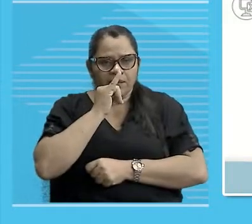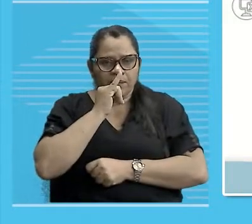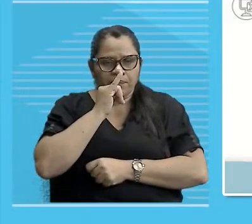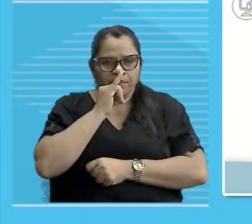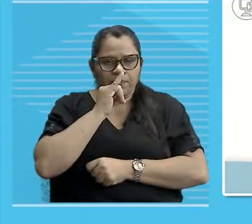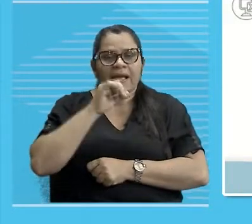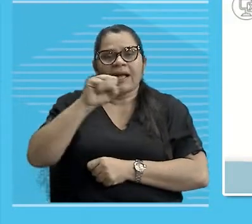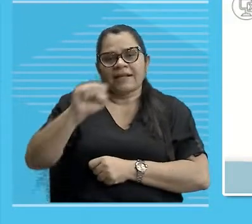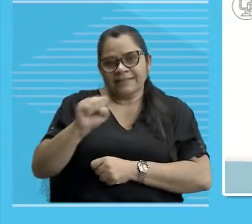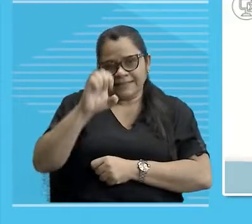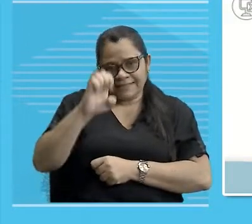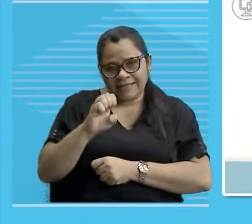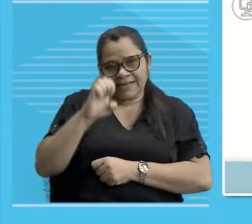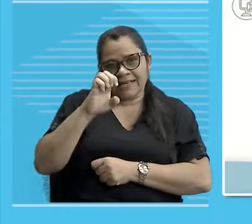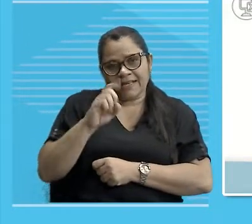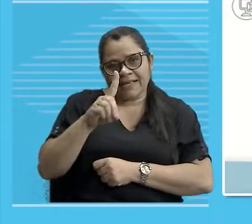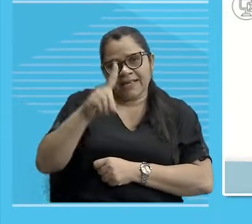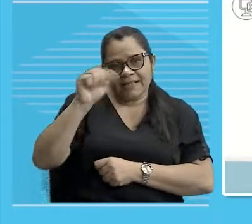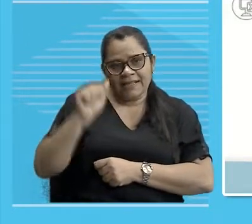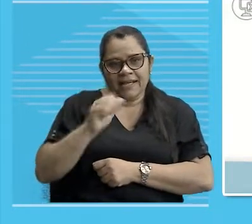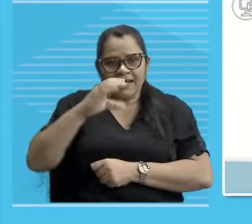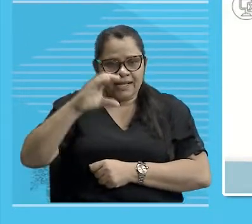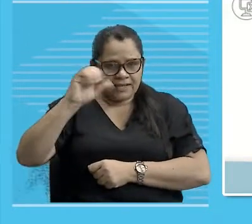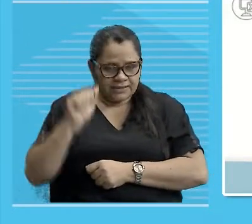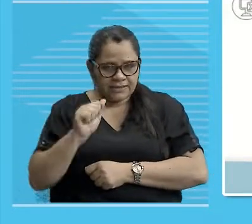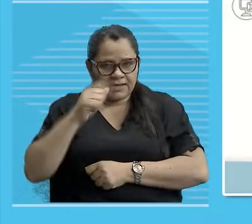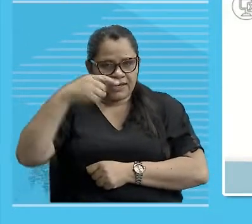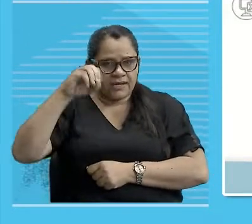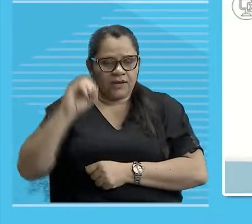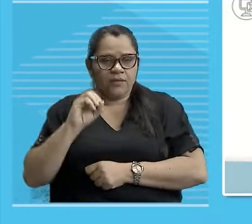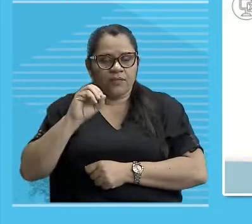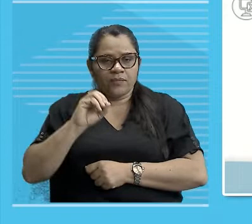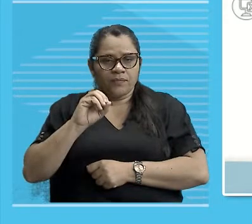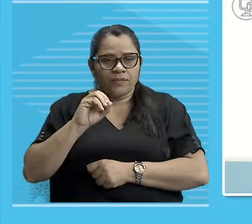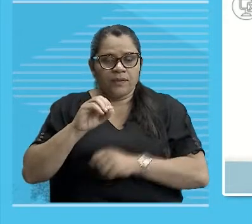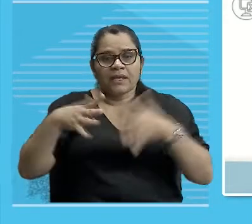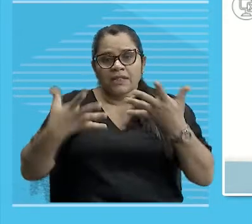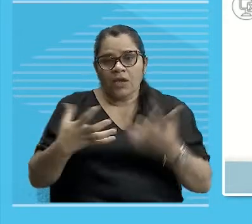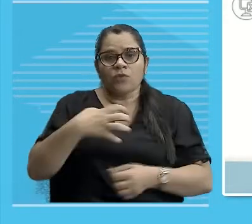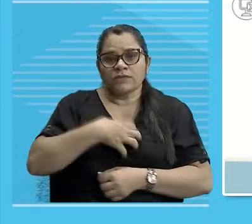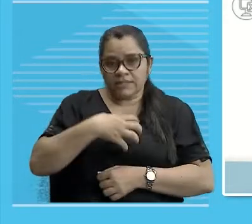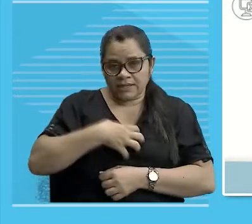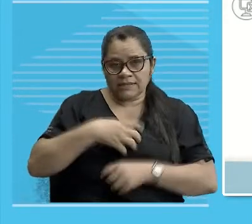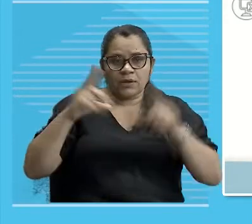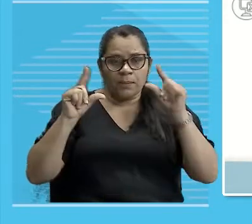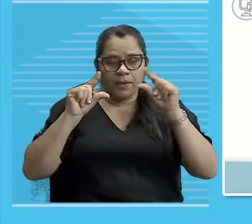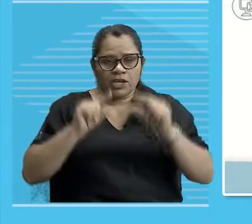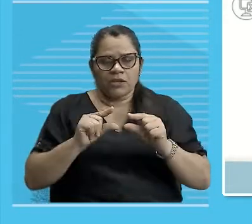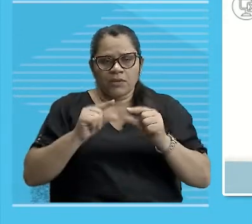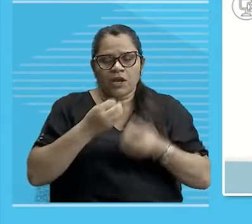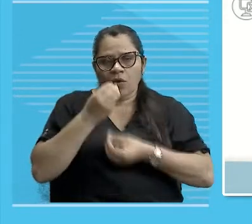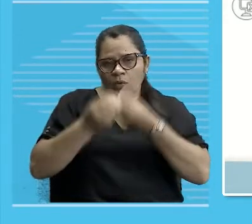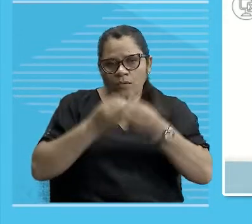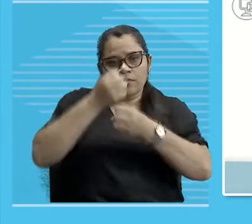sedação, a gente está tratando de um estado aí chamado de sedação mínima.